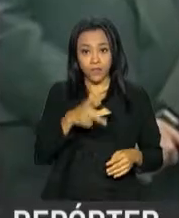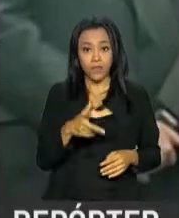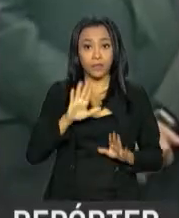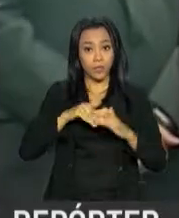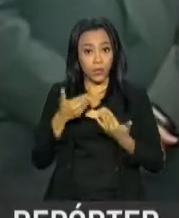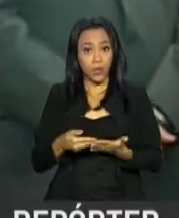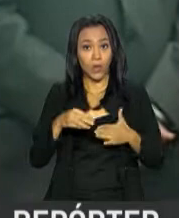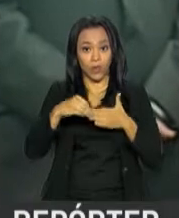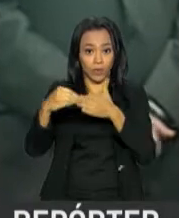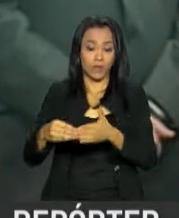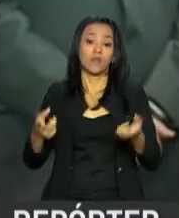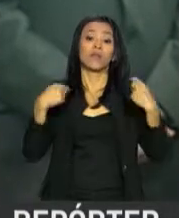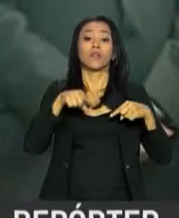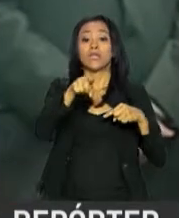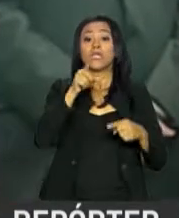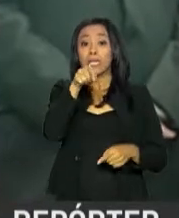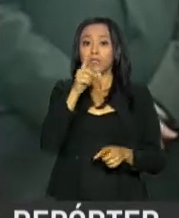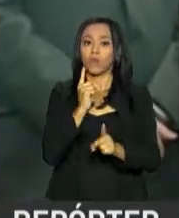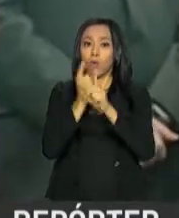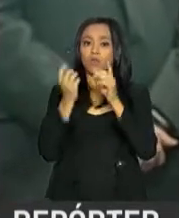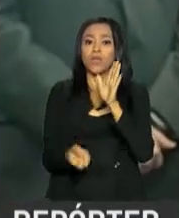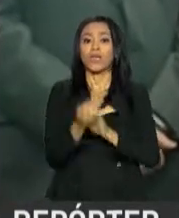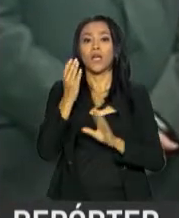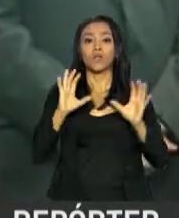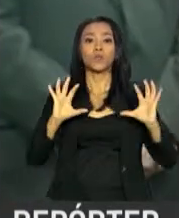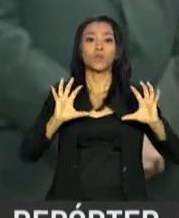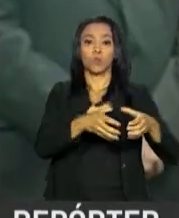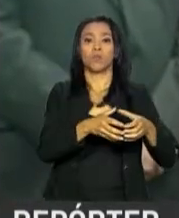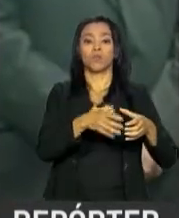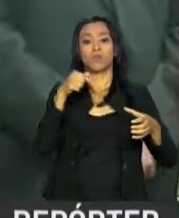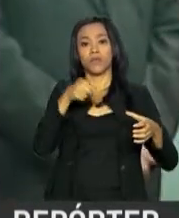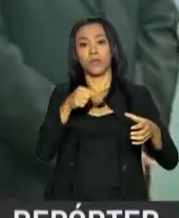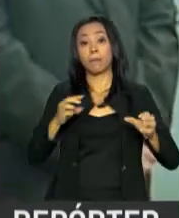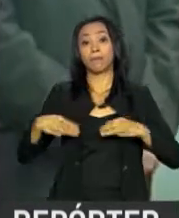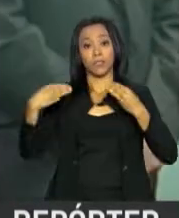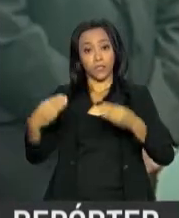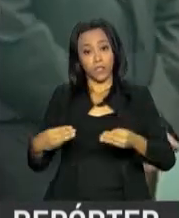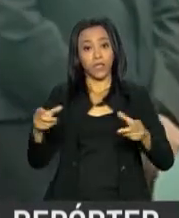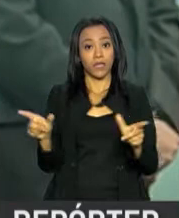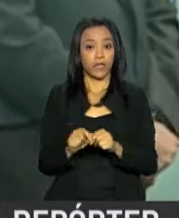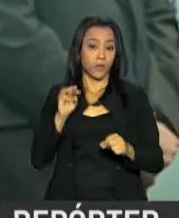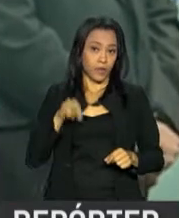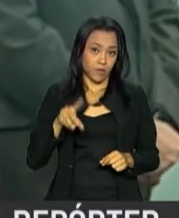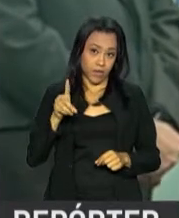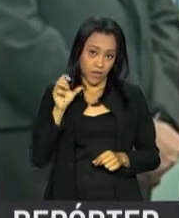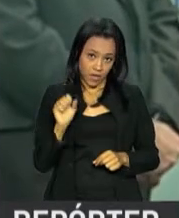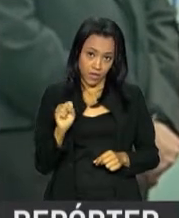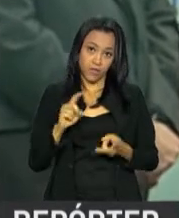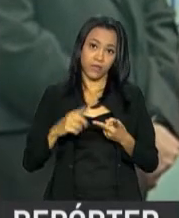Durante o encontro, foi criado um comitê gestor interministerial, formado pelos Ministérios do Desenvolvimento Social,